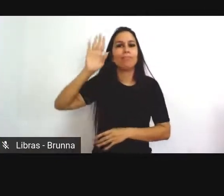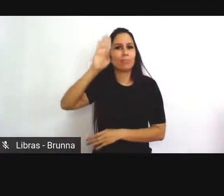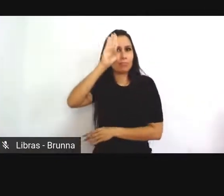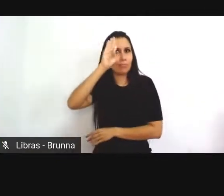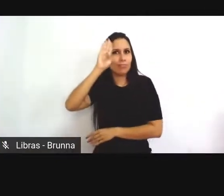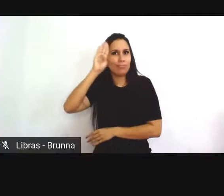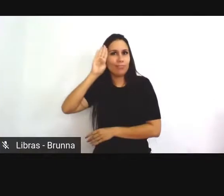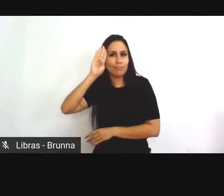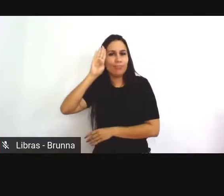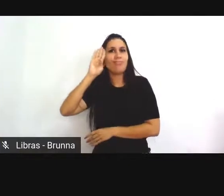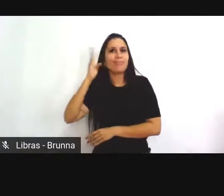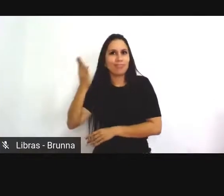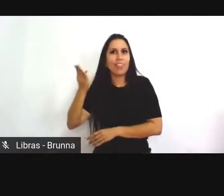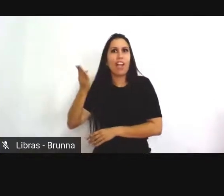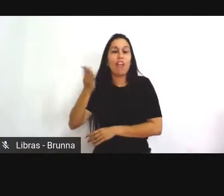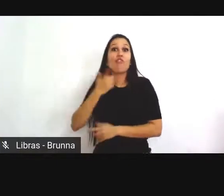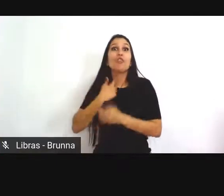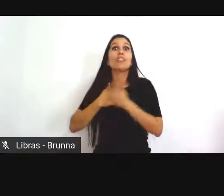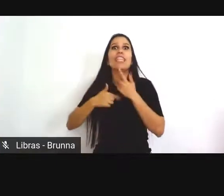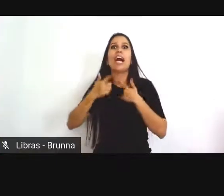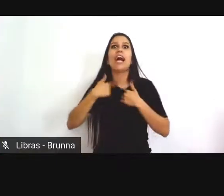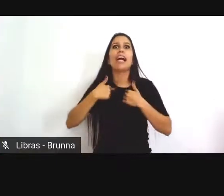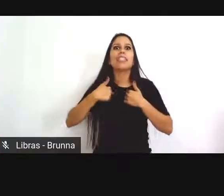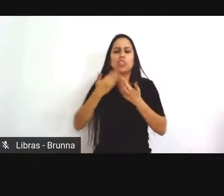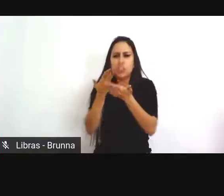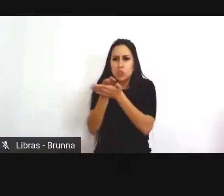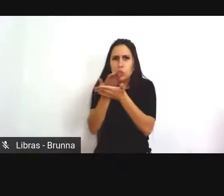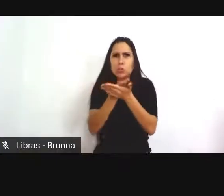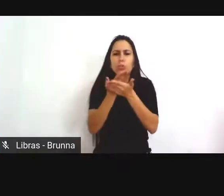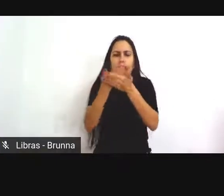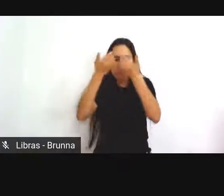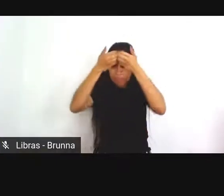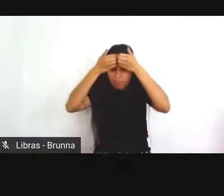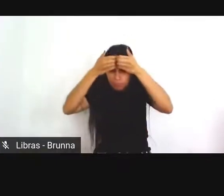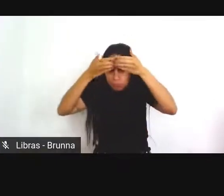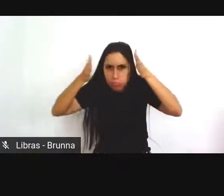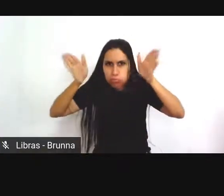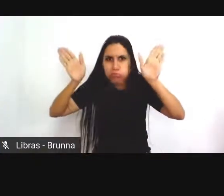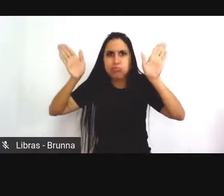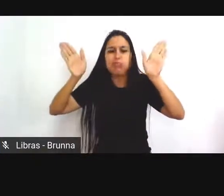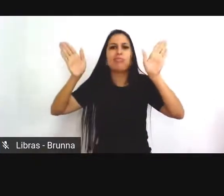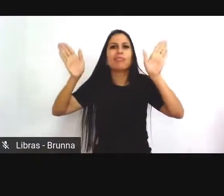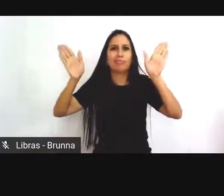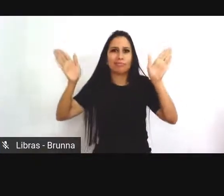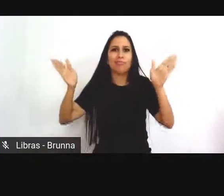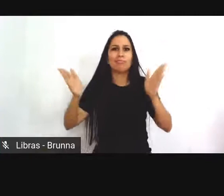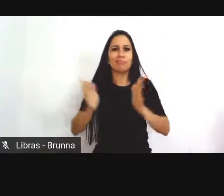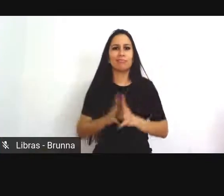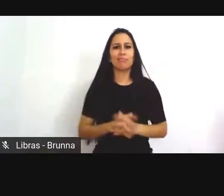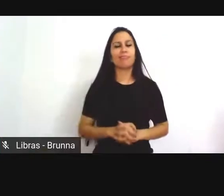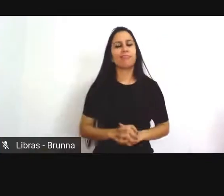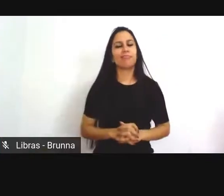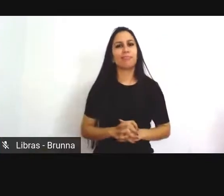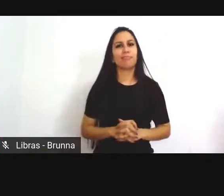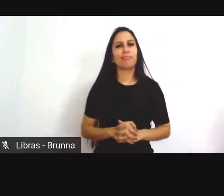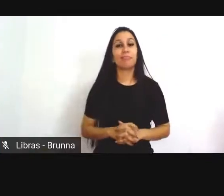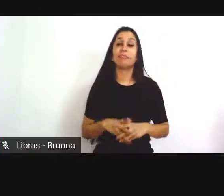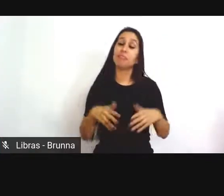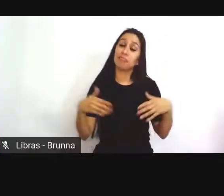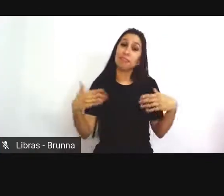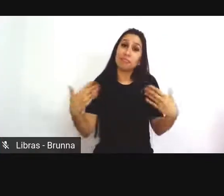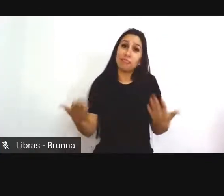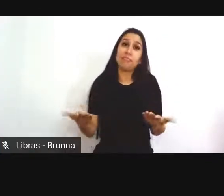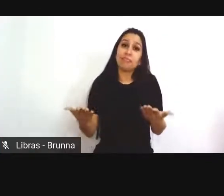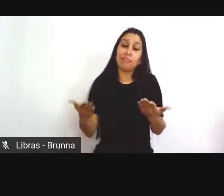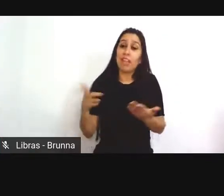Na dimensão intelectual, na dimensão de estudo, que nós temos em parte, quer